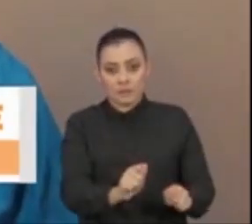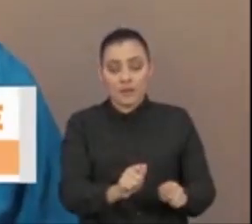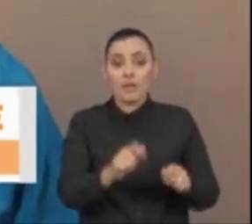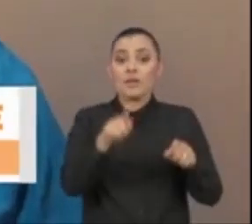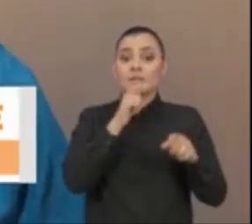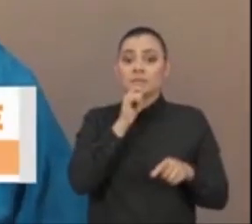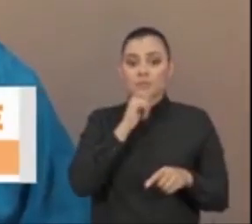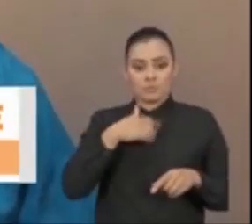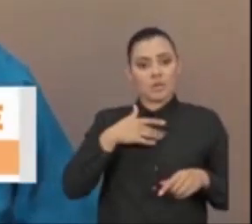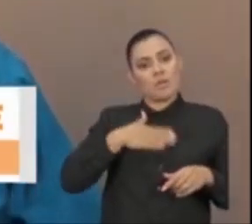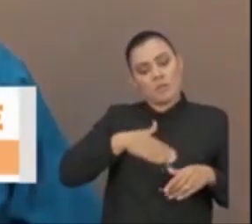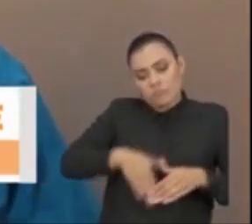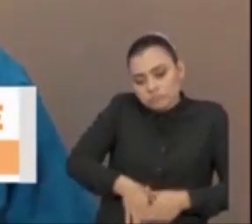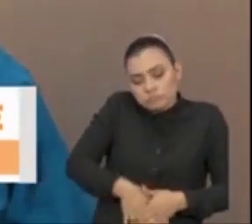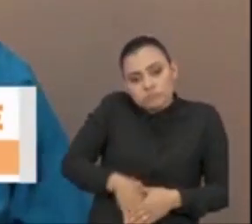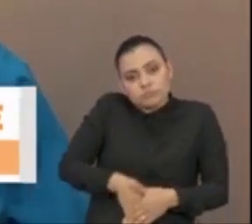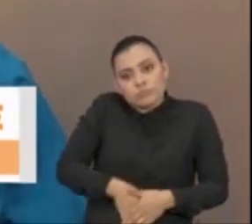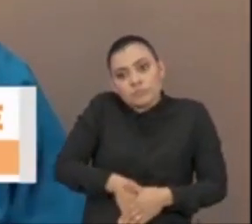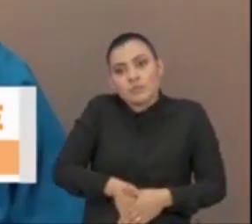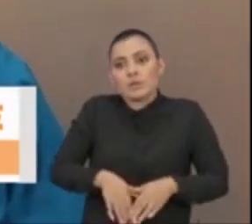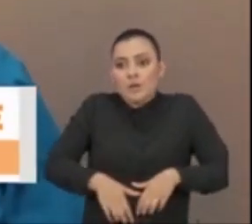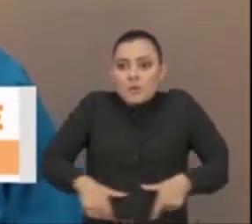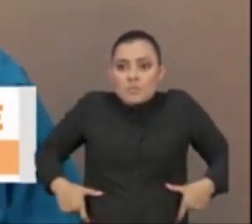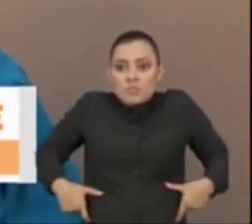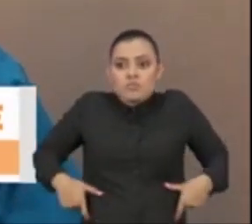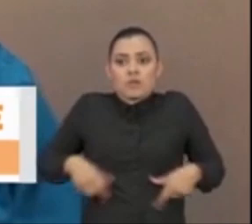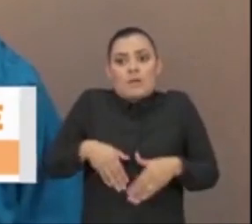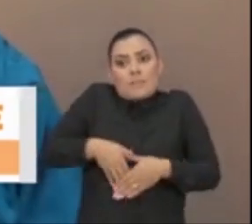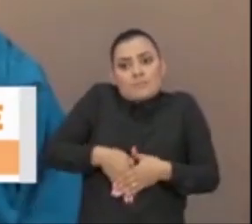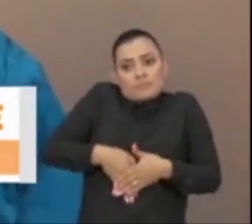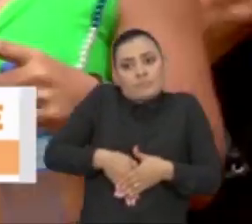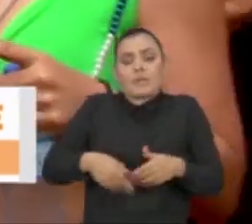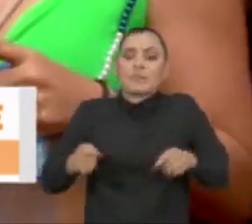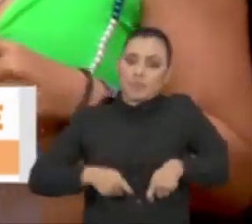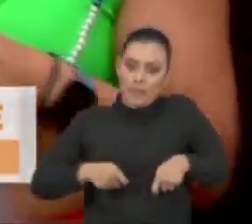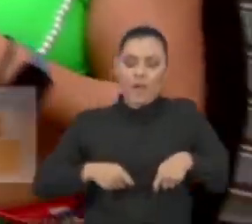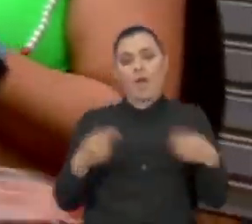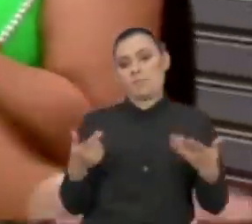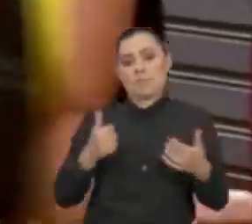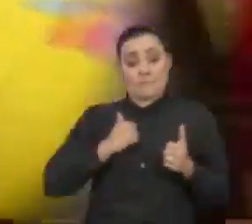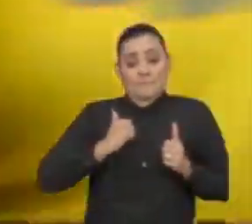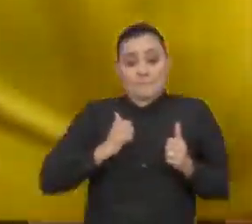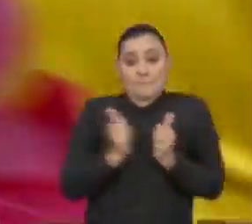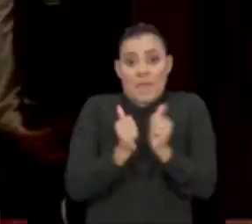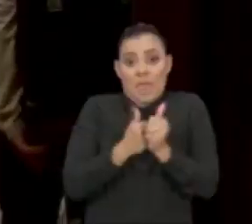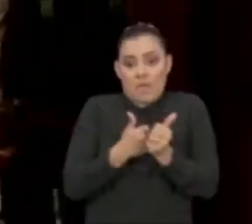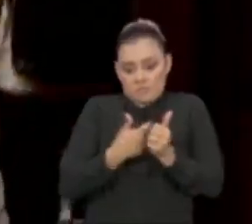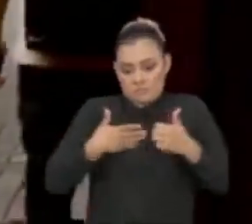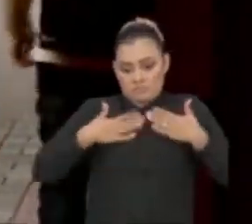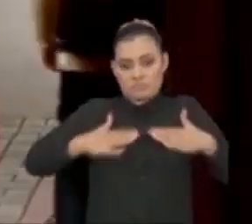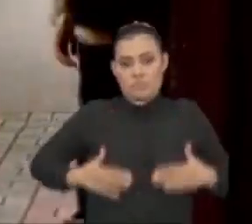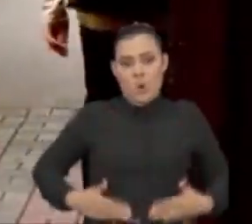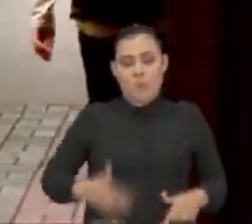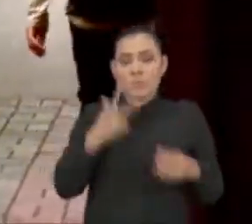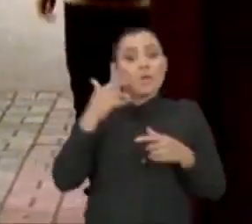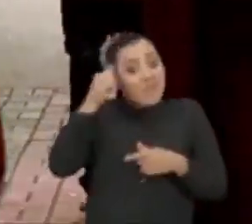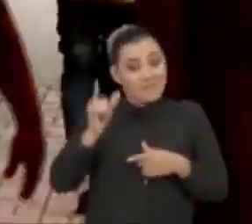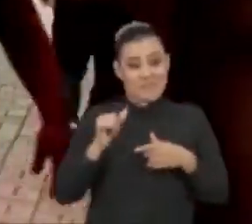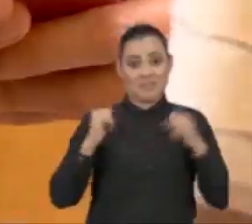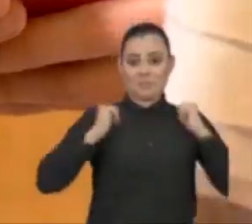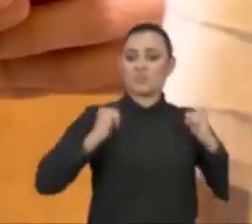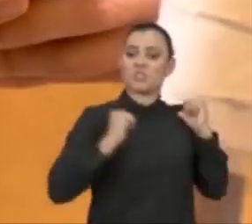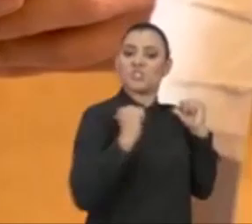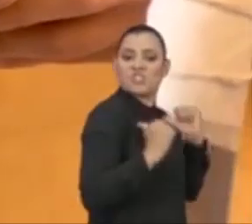frente do corpo, bolso, ou use uma pochete, uma doleira para ficar próximo a você. Evite de abrir essa